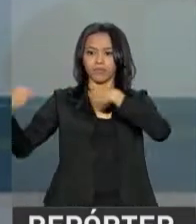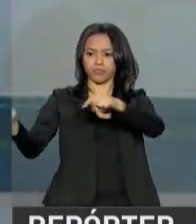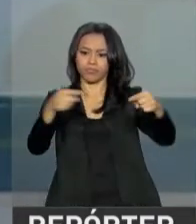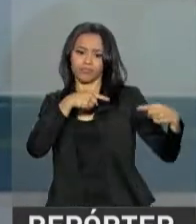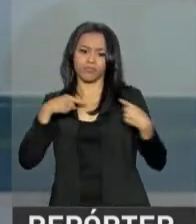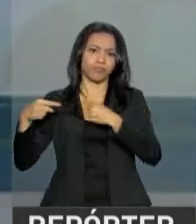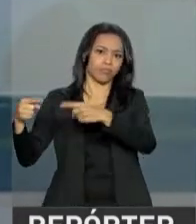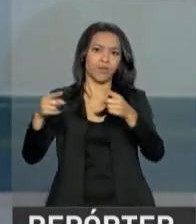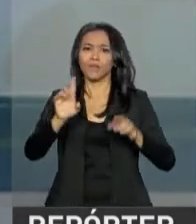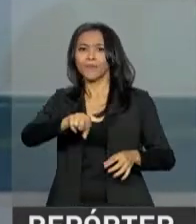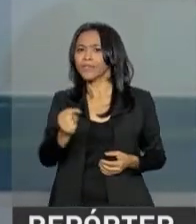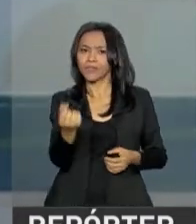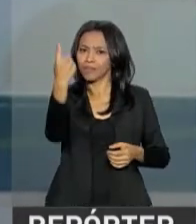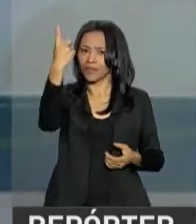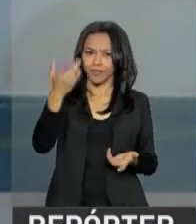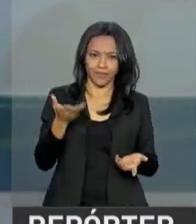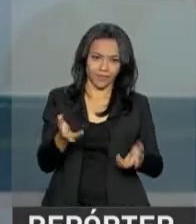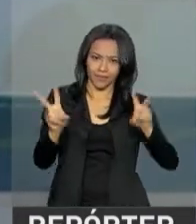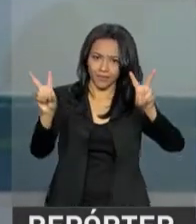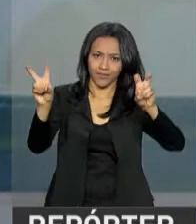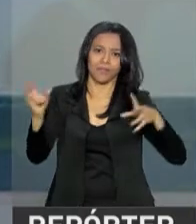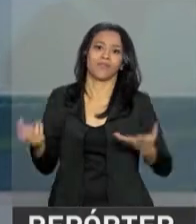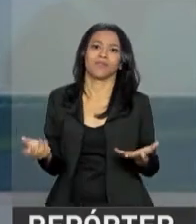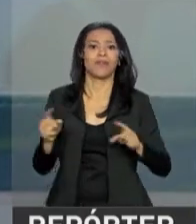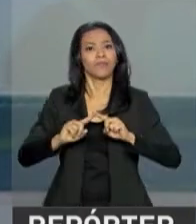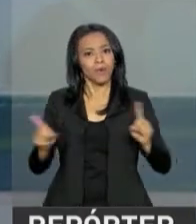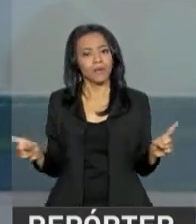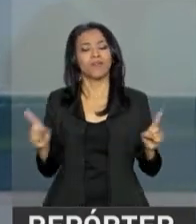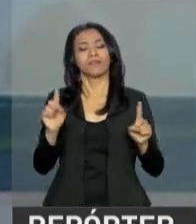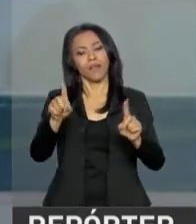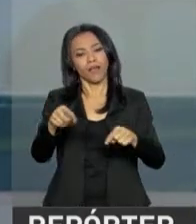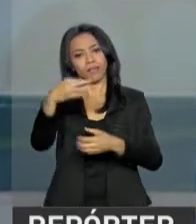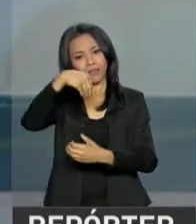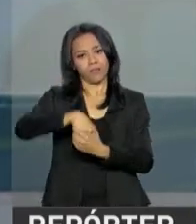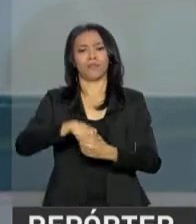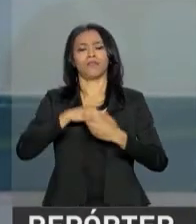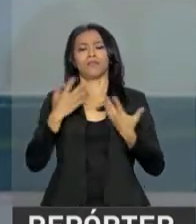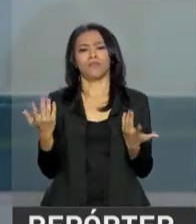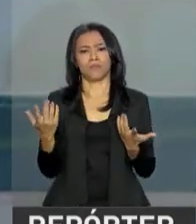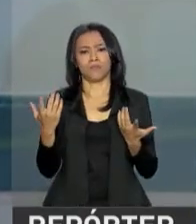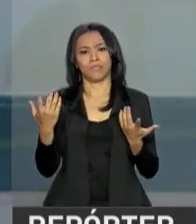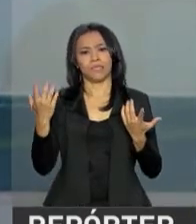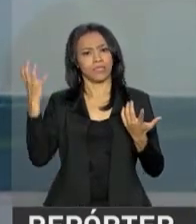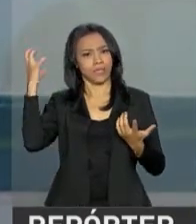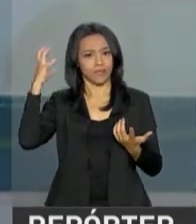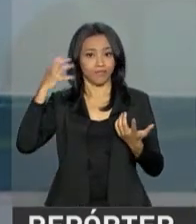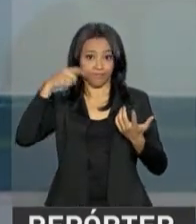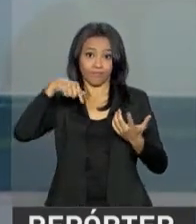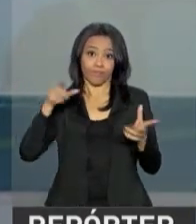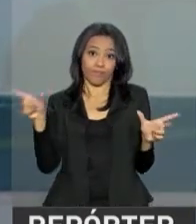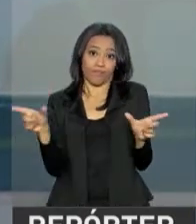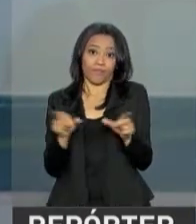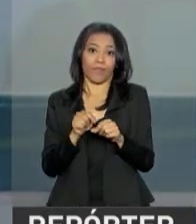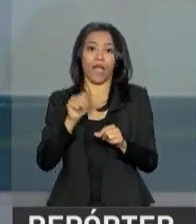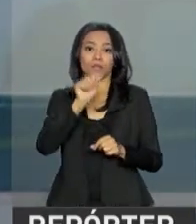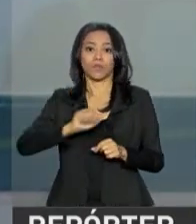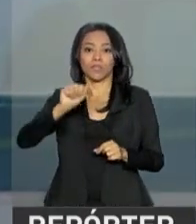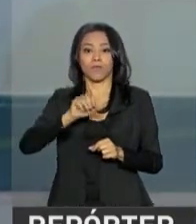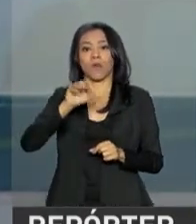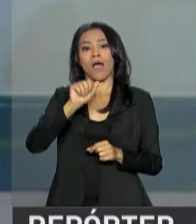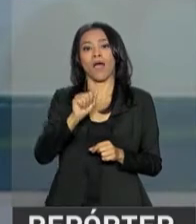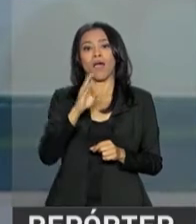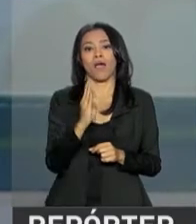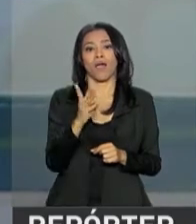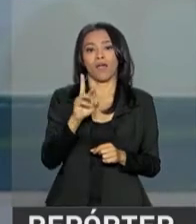setores estranhos à imprensa mas na própria imprensa na própria anatel a o que é